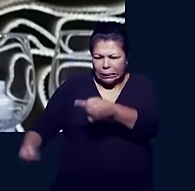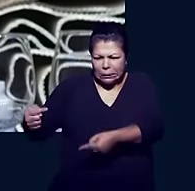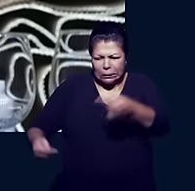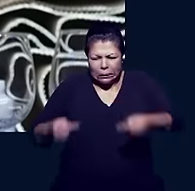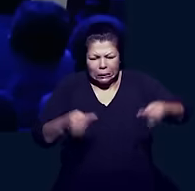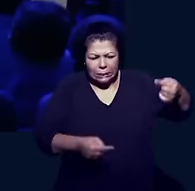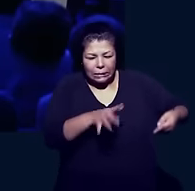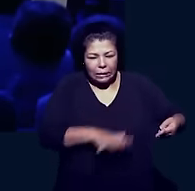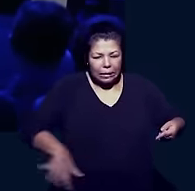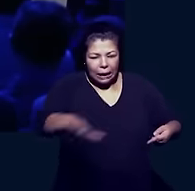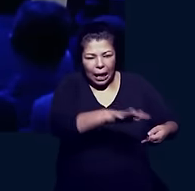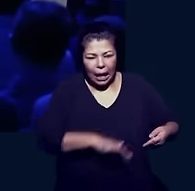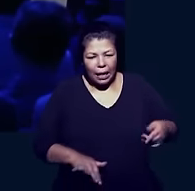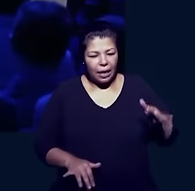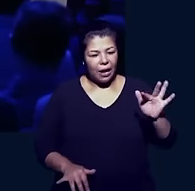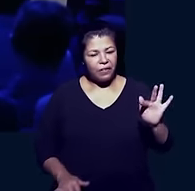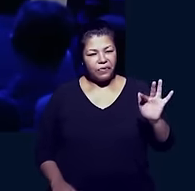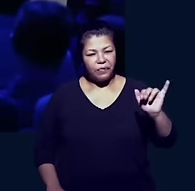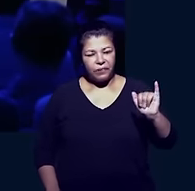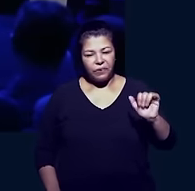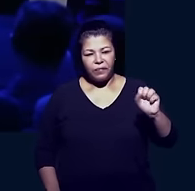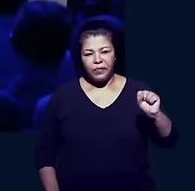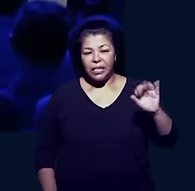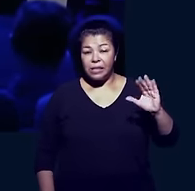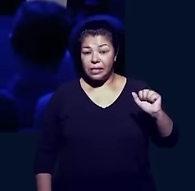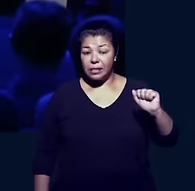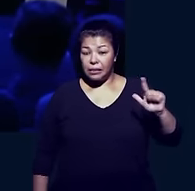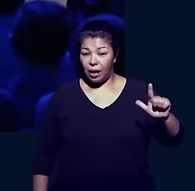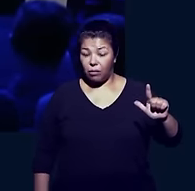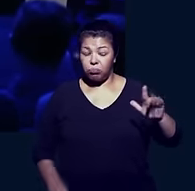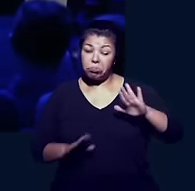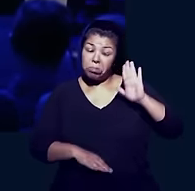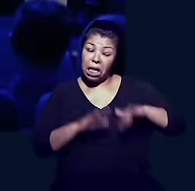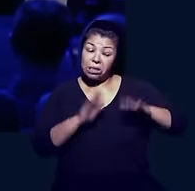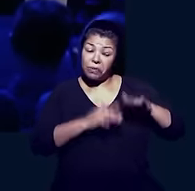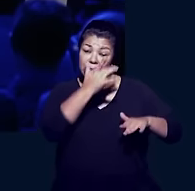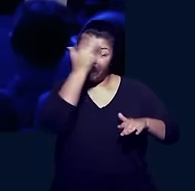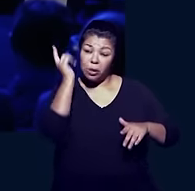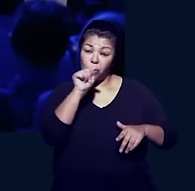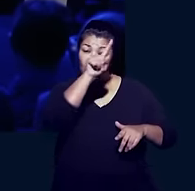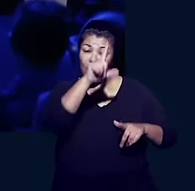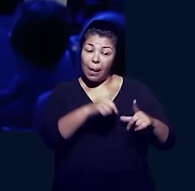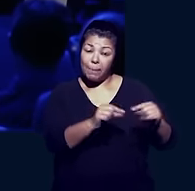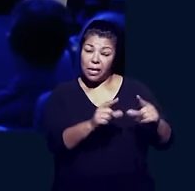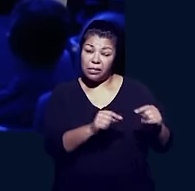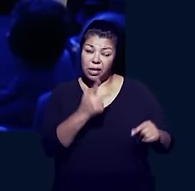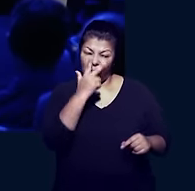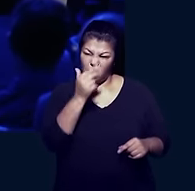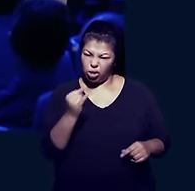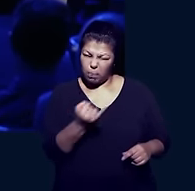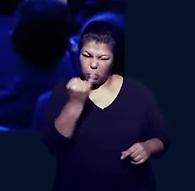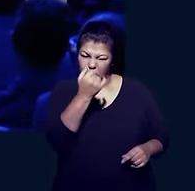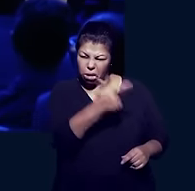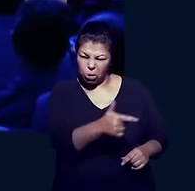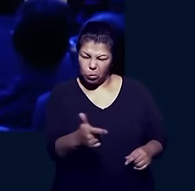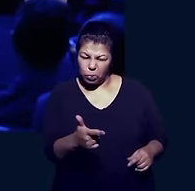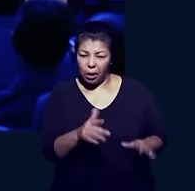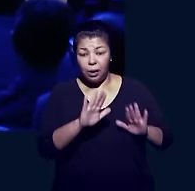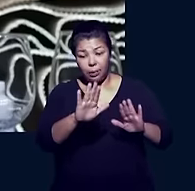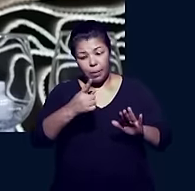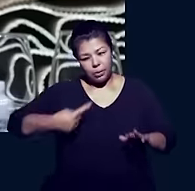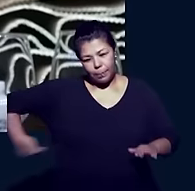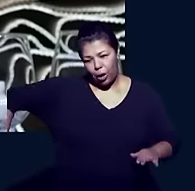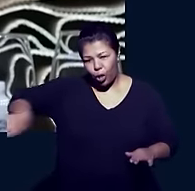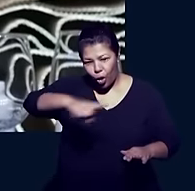fiscal isso é importante né muita gente em Brasília acha que não é importante o nível de mas isso é muito importante para nós que estamos aqui